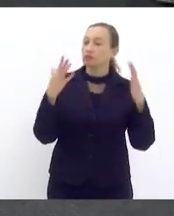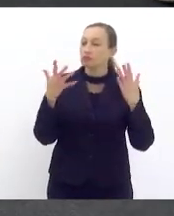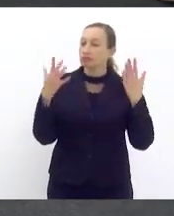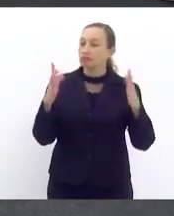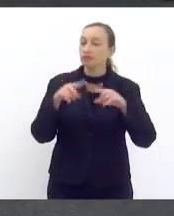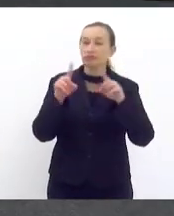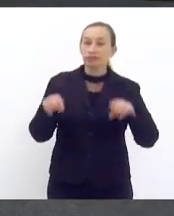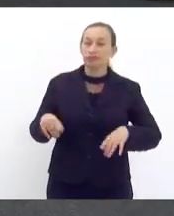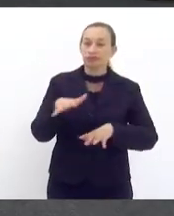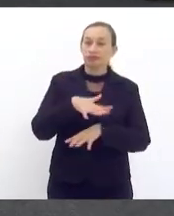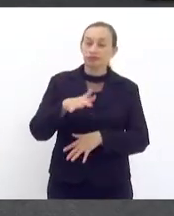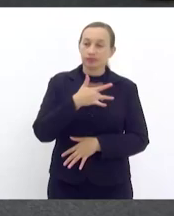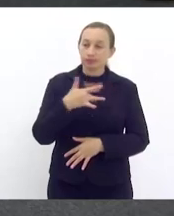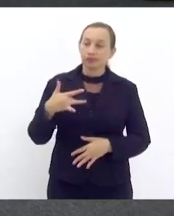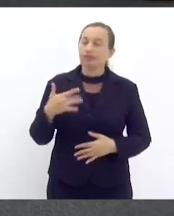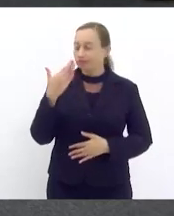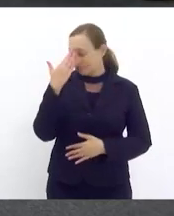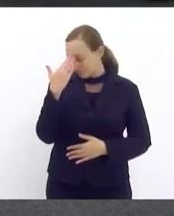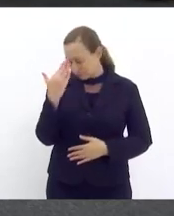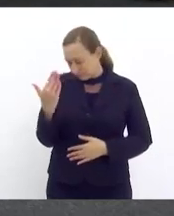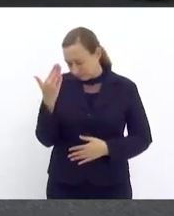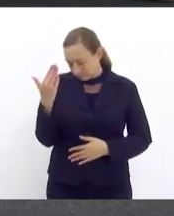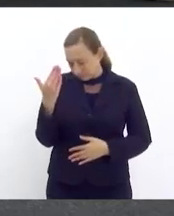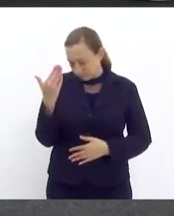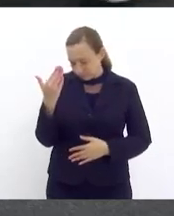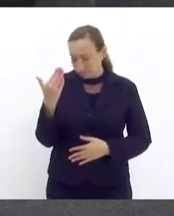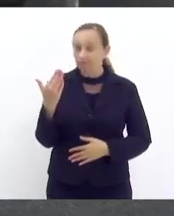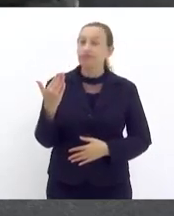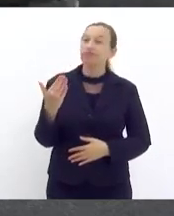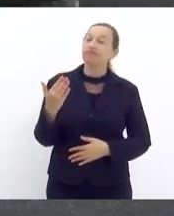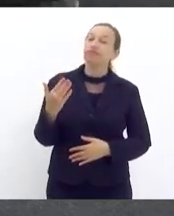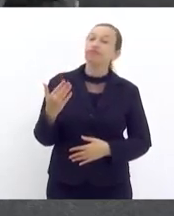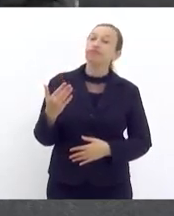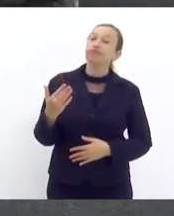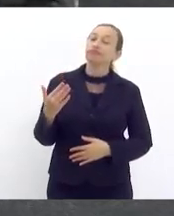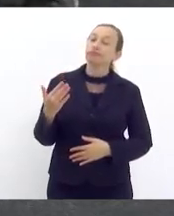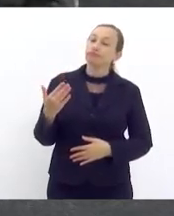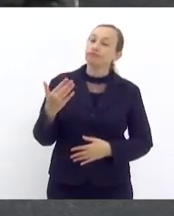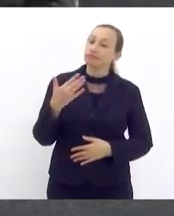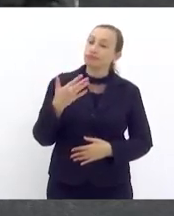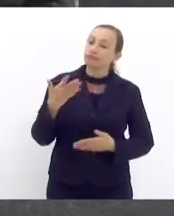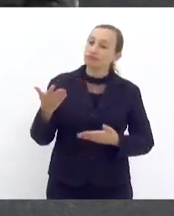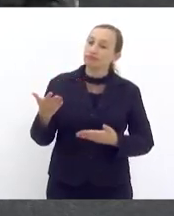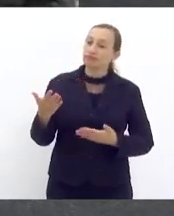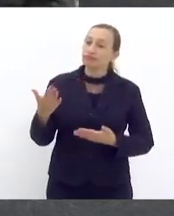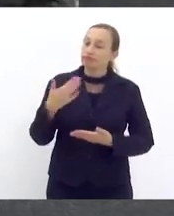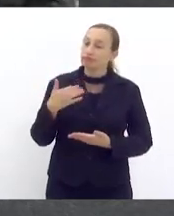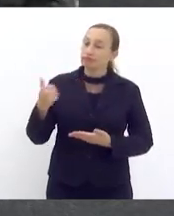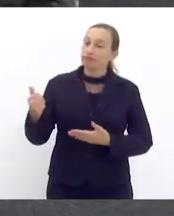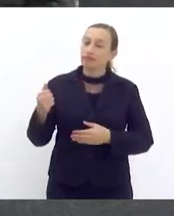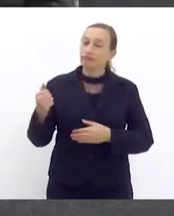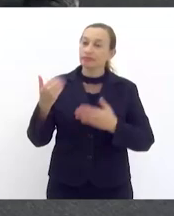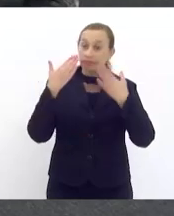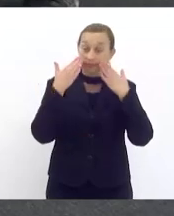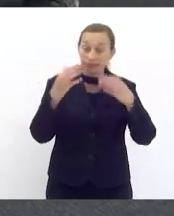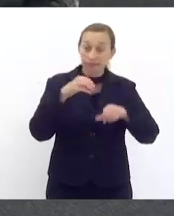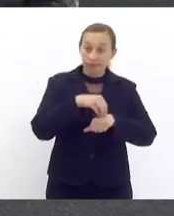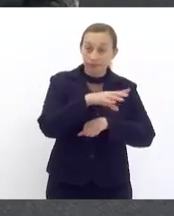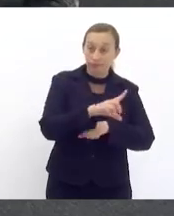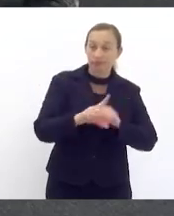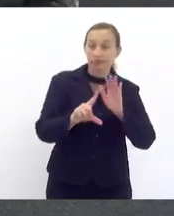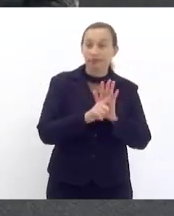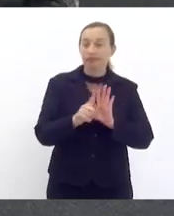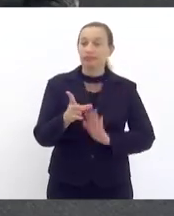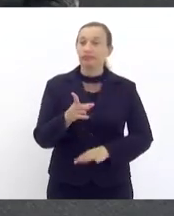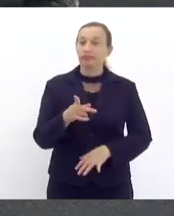os servidores da área da saúde e agradecer ter sido procurada por eles para apresentar essa indicação Legislativa eram